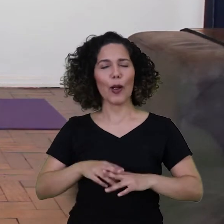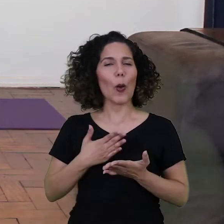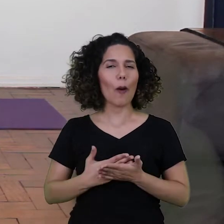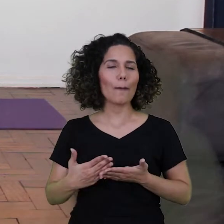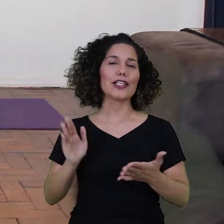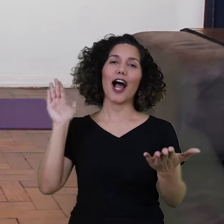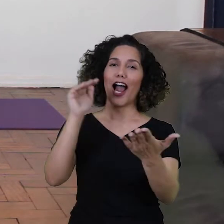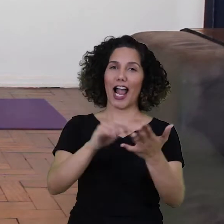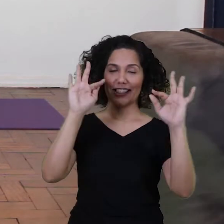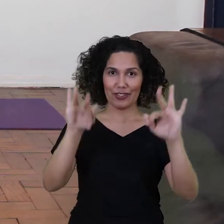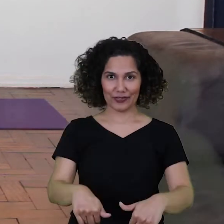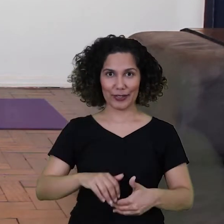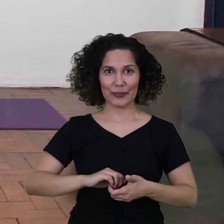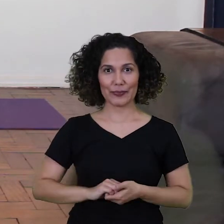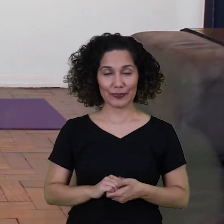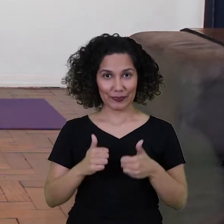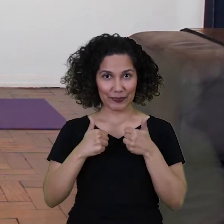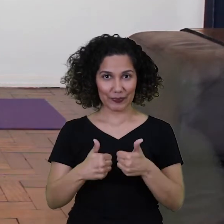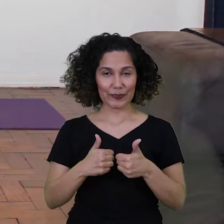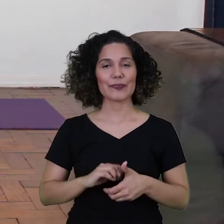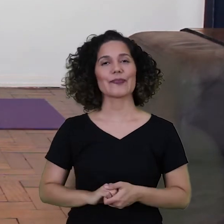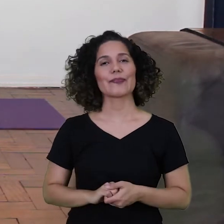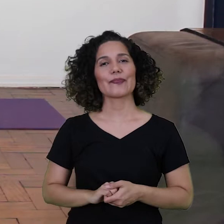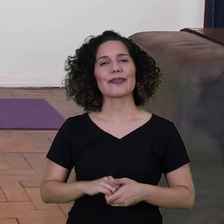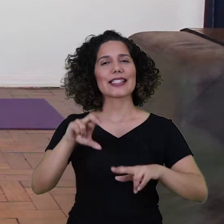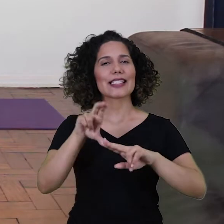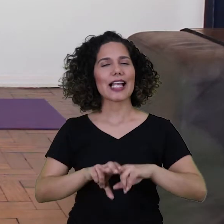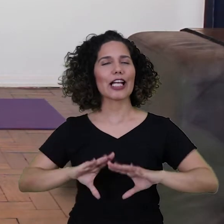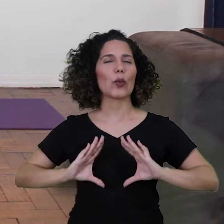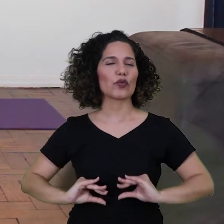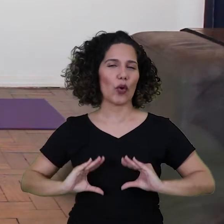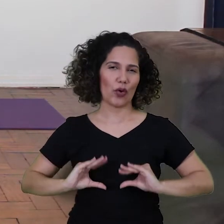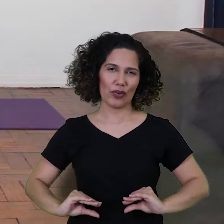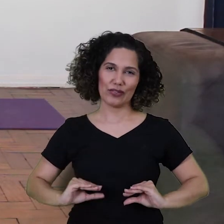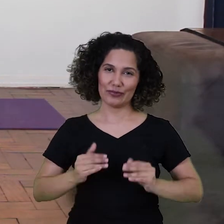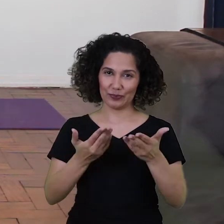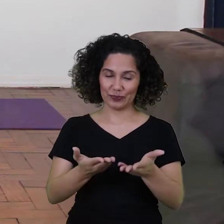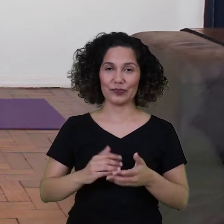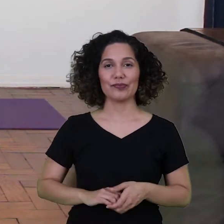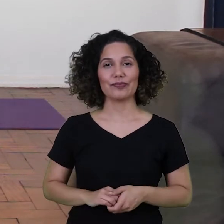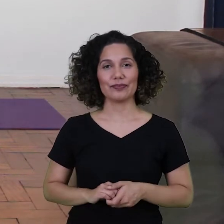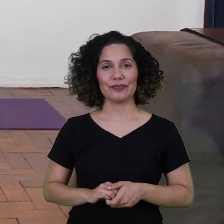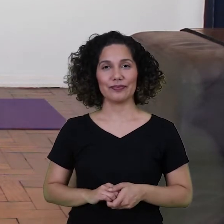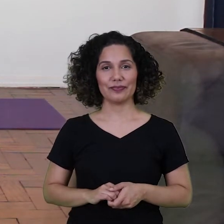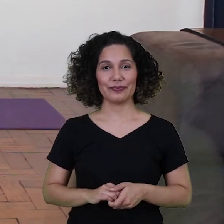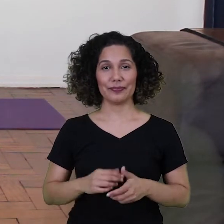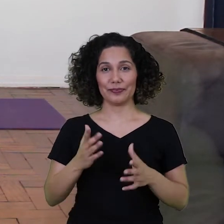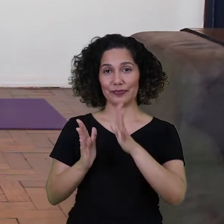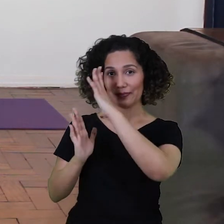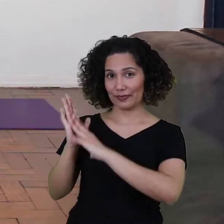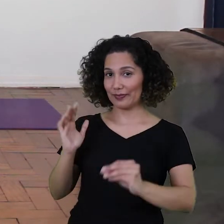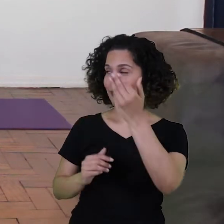sentar, desde agora até o final da aula, beleza? Então senta aí da forma mais confortável para você, gira